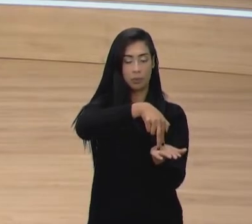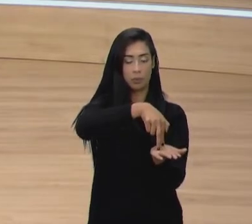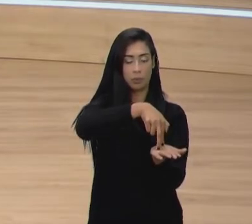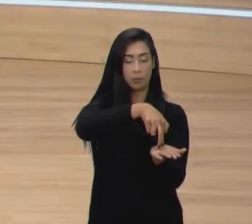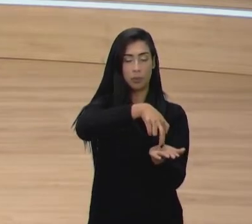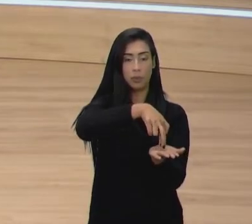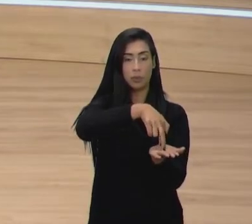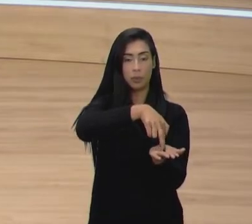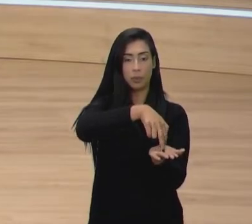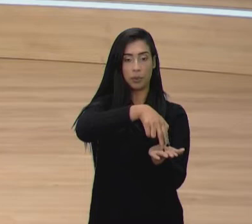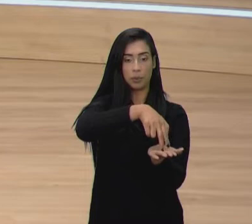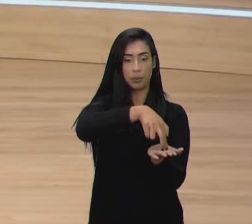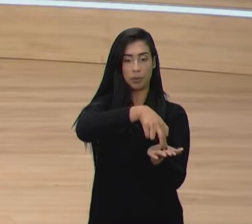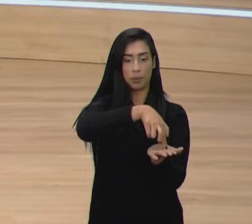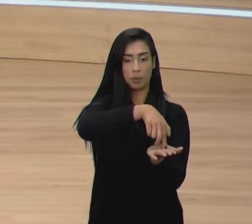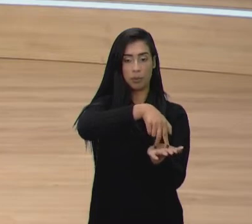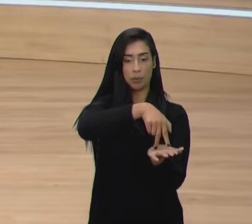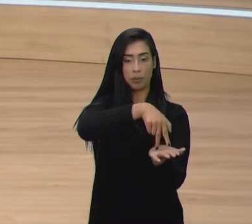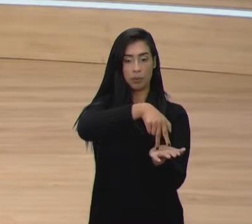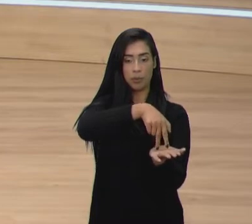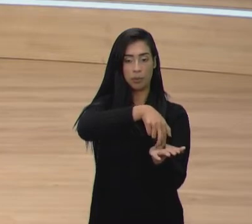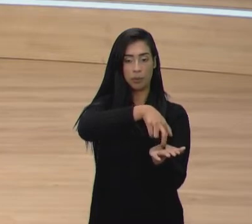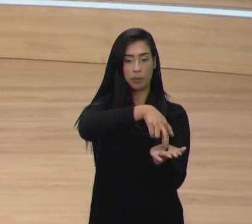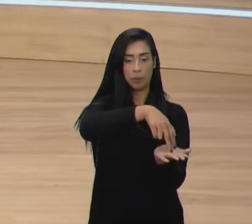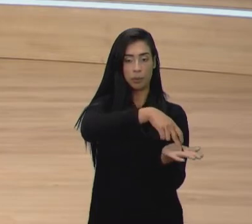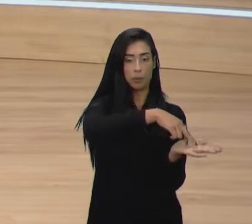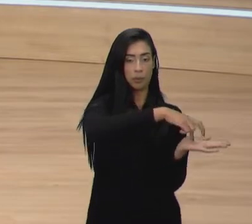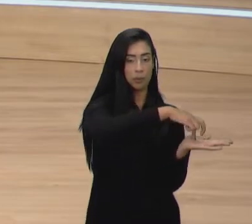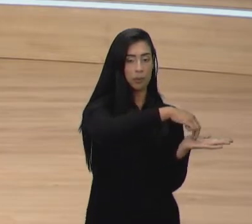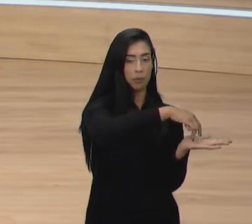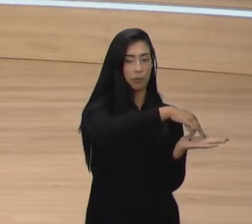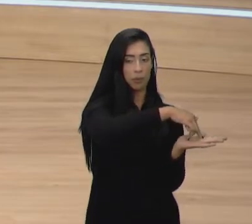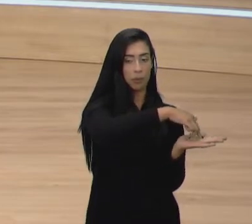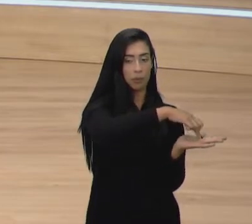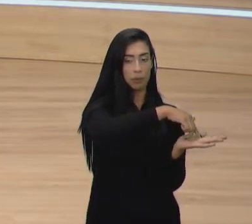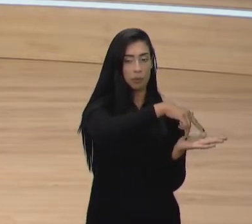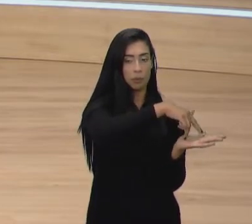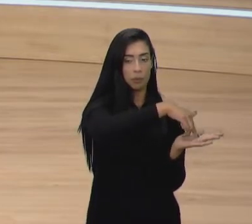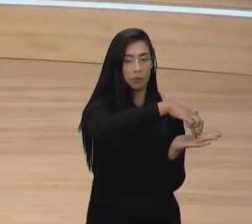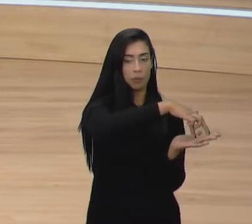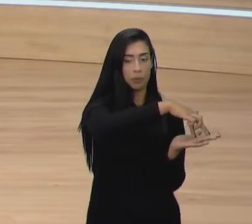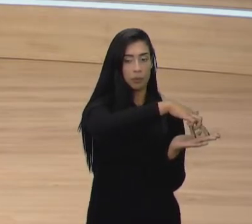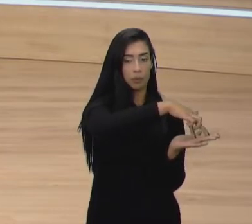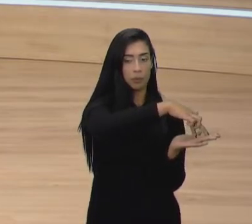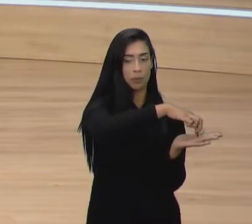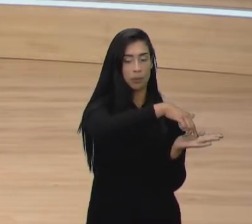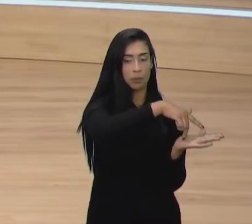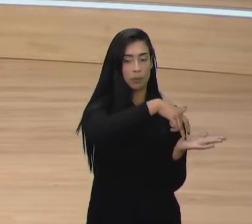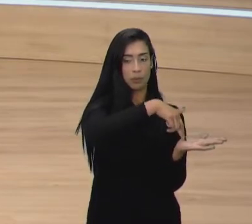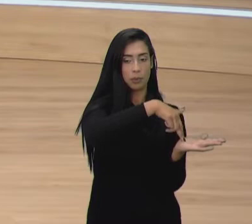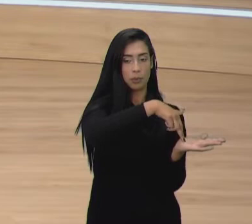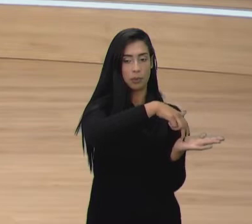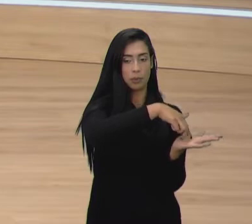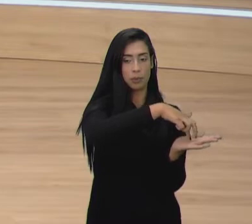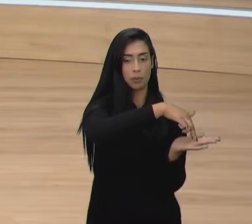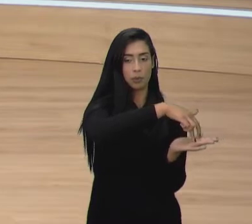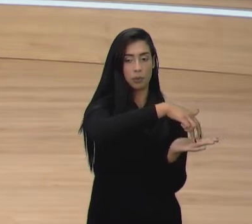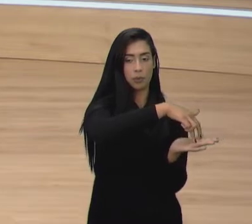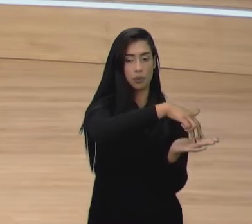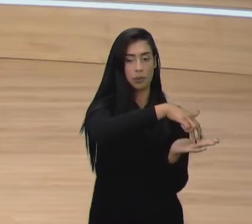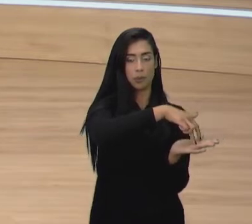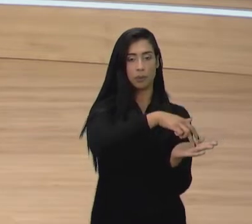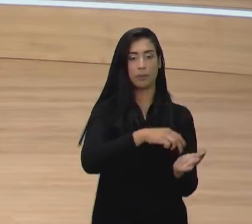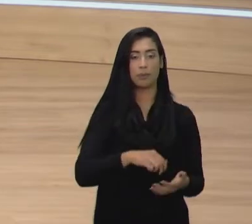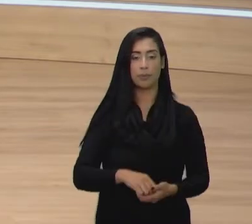direita atrás. E eu vou com a minha esquerda à frente. E aqui a gente volta para esse centro. Então nós começamos no centro e aí vai para a ponta